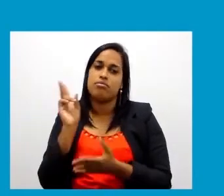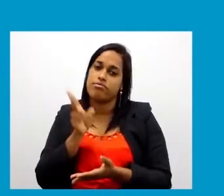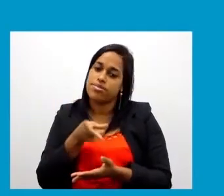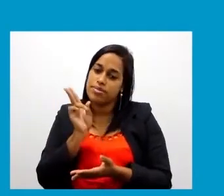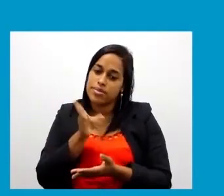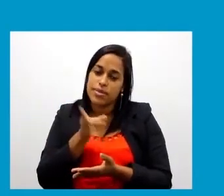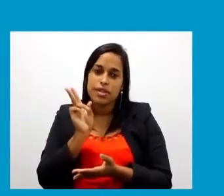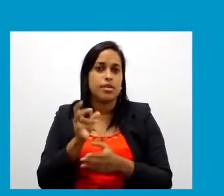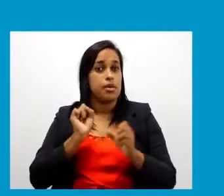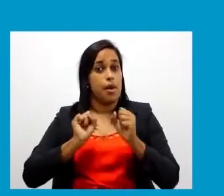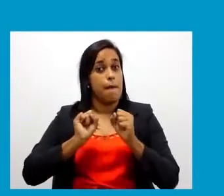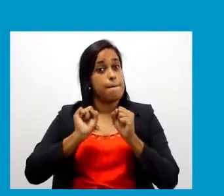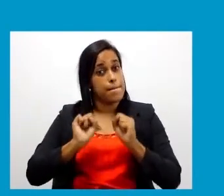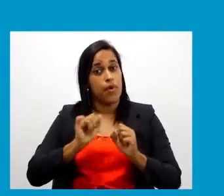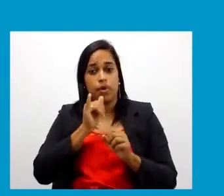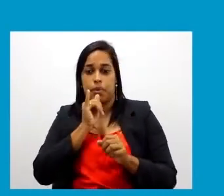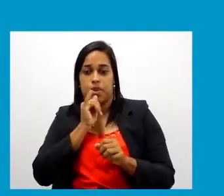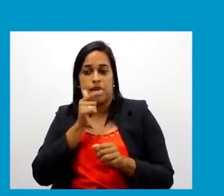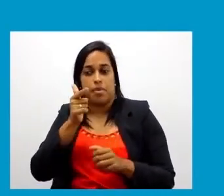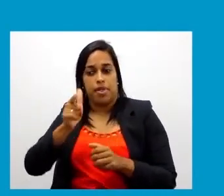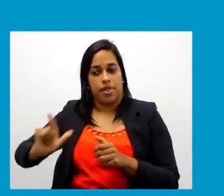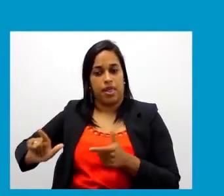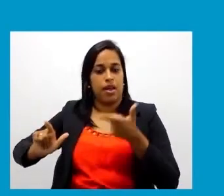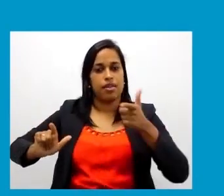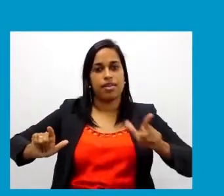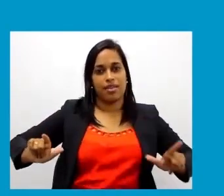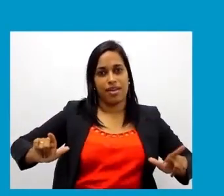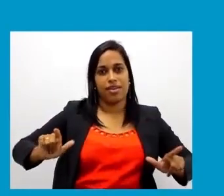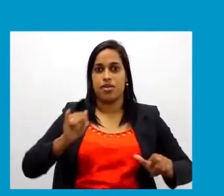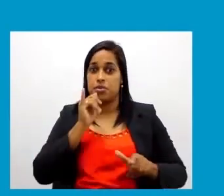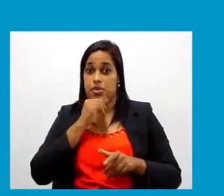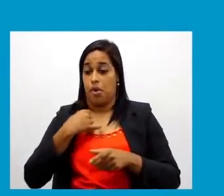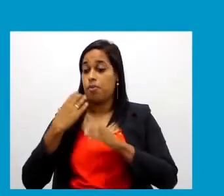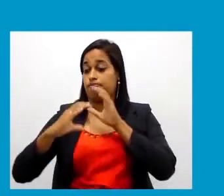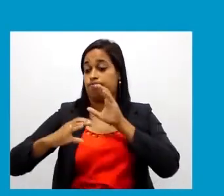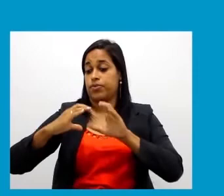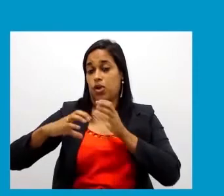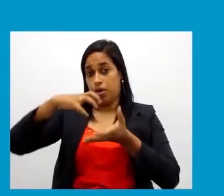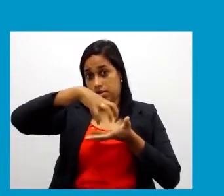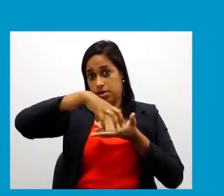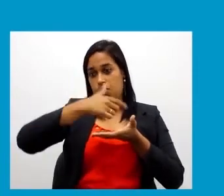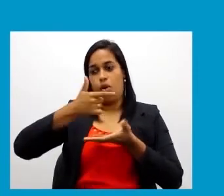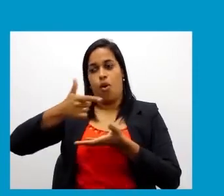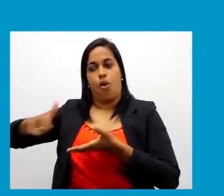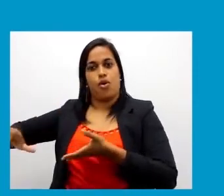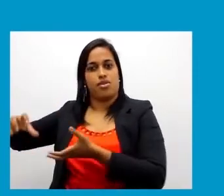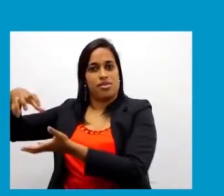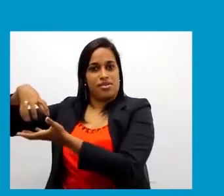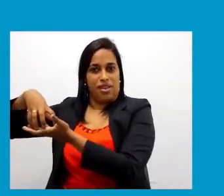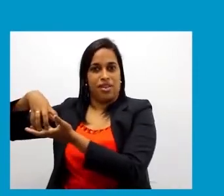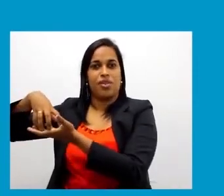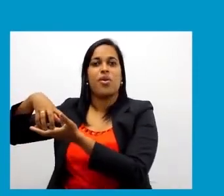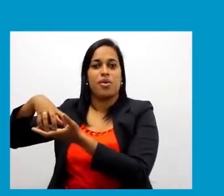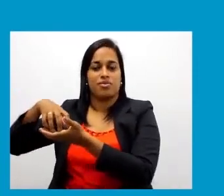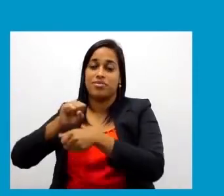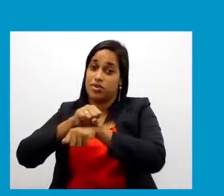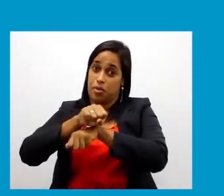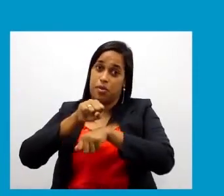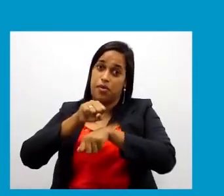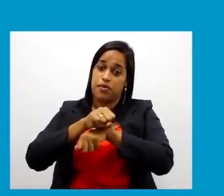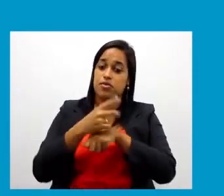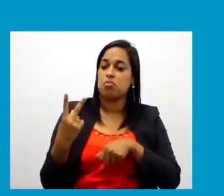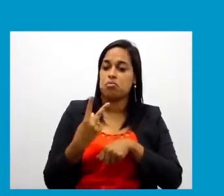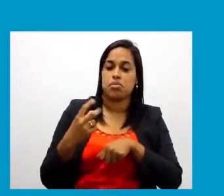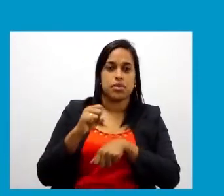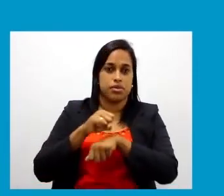as comunicações também podem ser horizontais laterais. Eu me comunico com o meu colega supervisor, eu sendo supervisor. O supervisor para o supervisor, uma